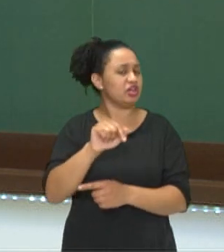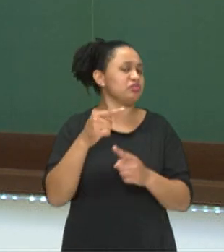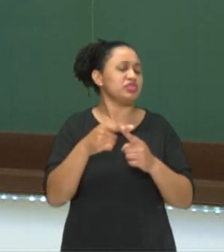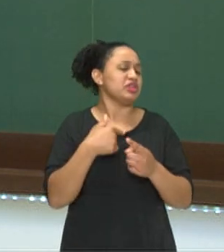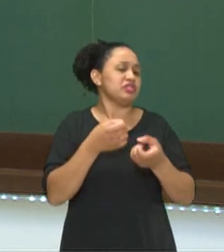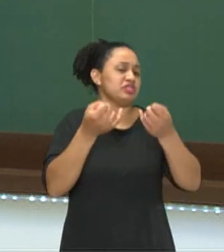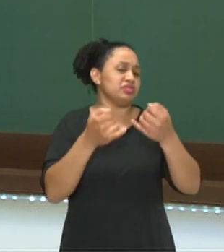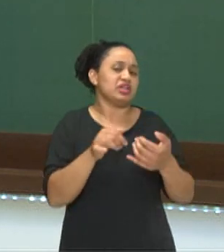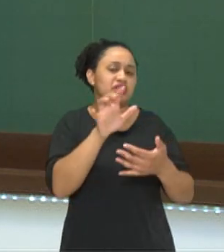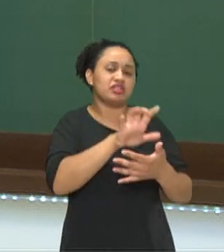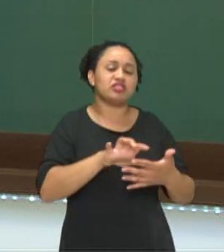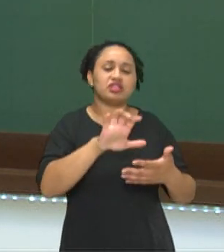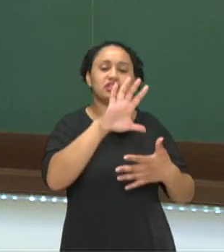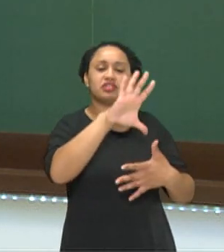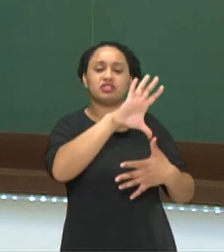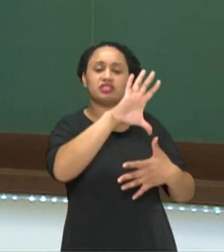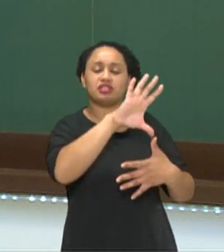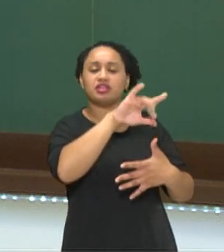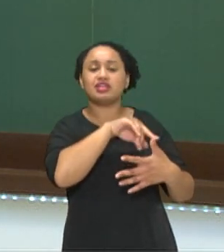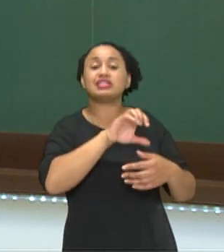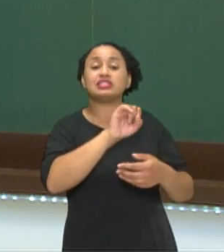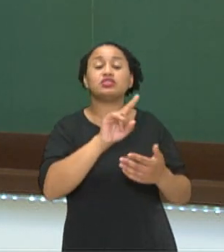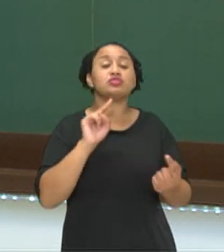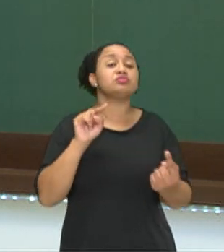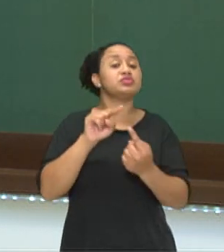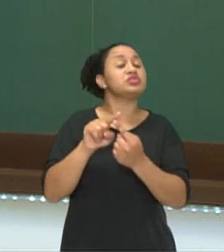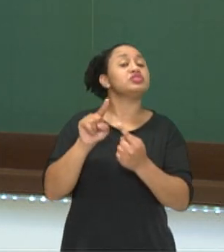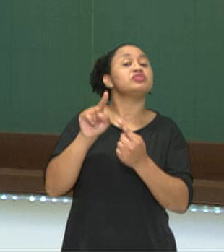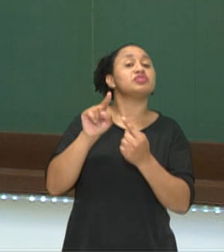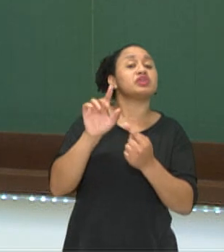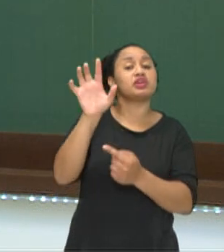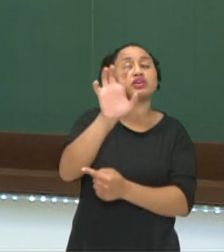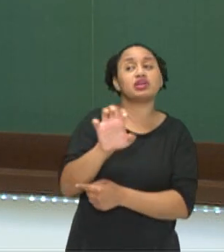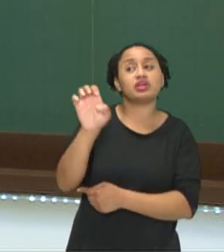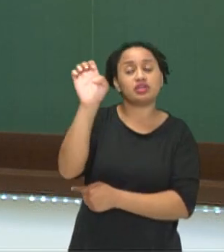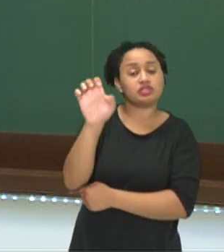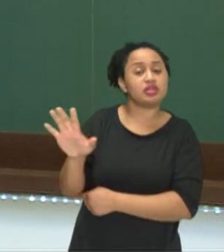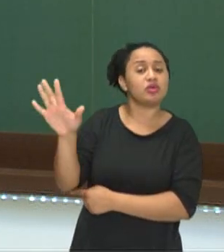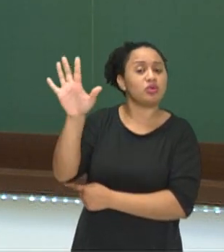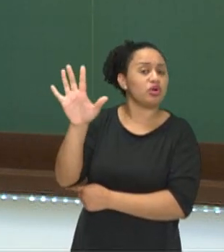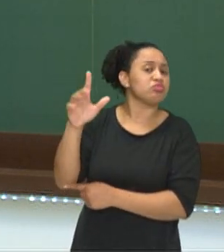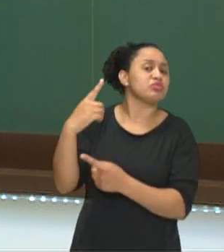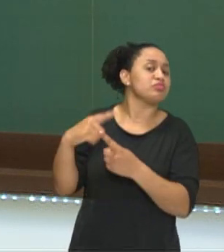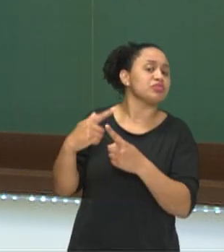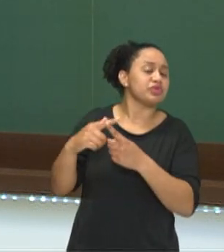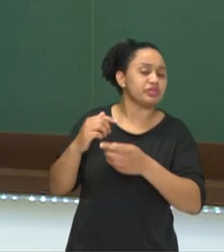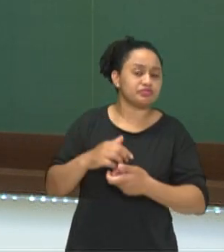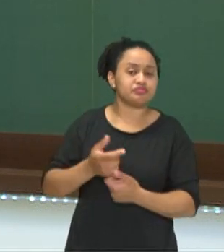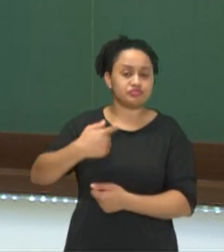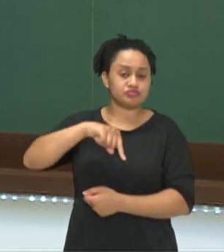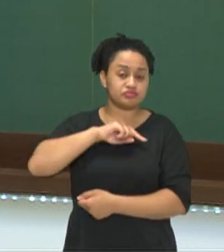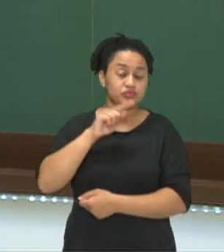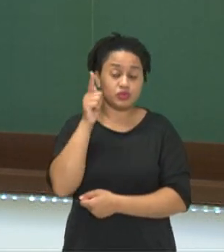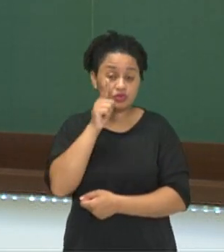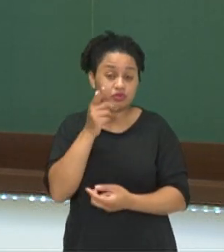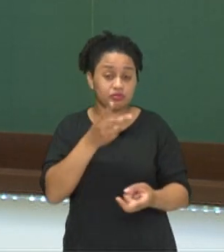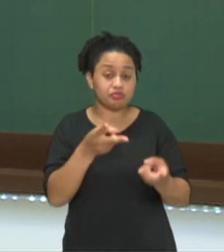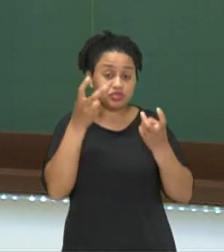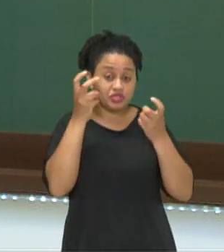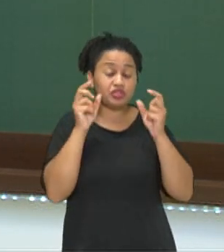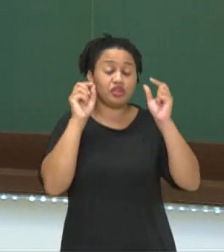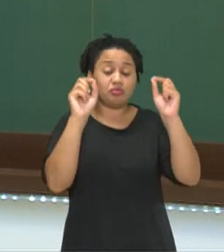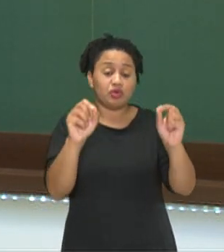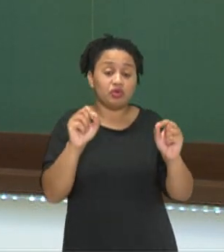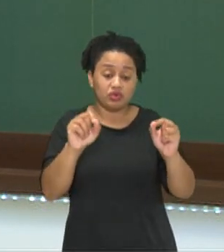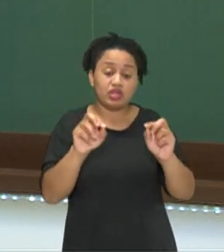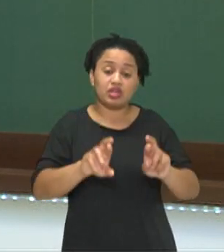da América, se o objetivo da nossa aula é falar da regionalização do continente europeu? Para que a gente consiga perceber que, a